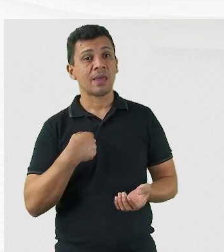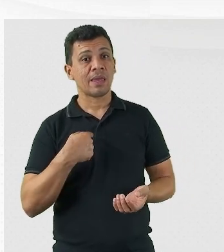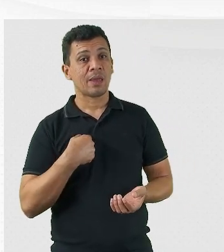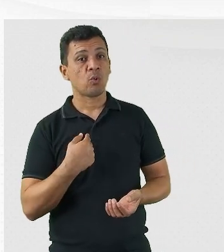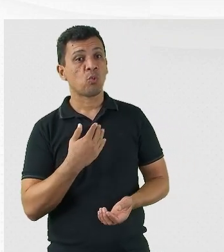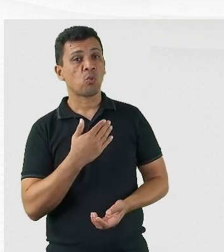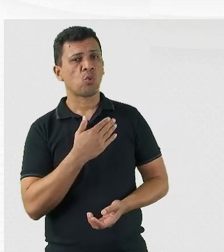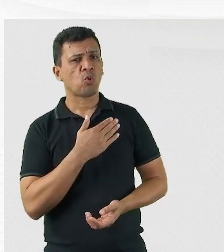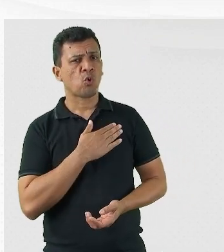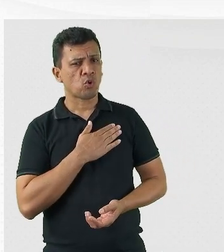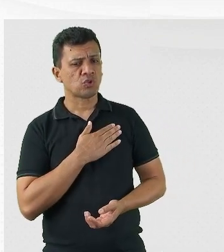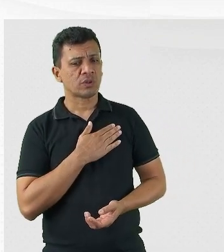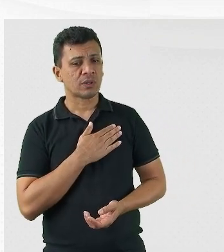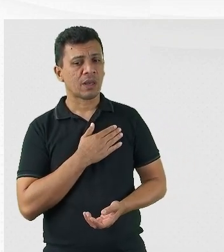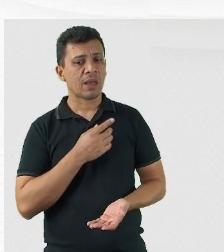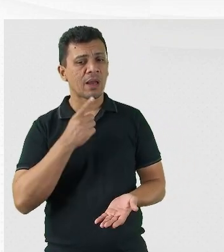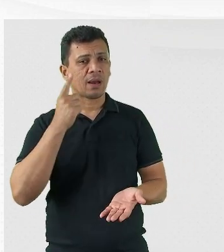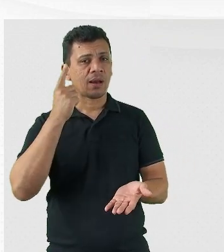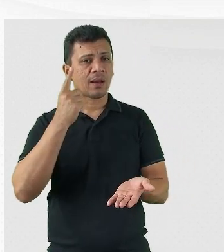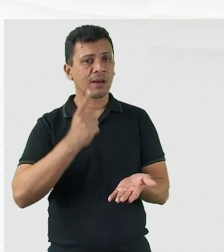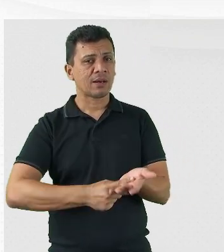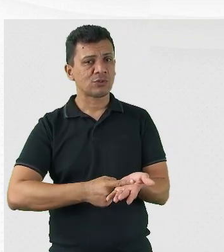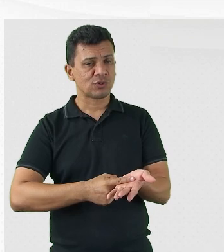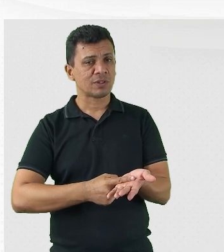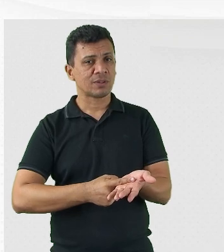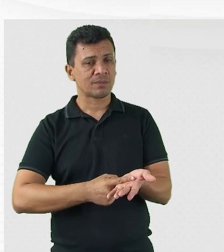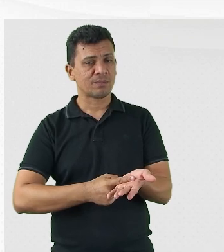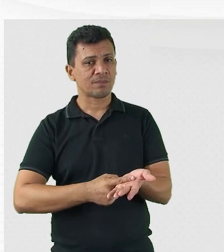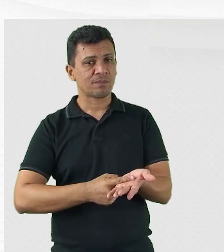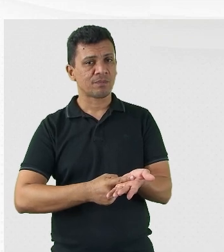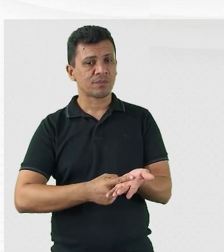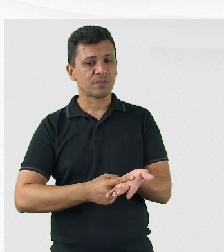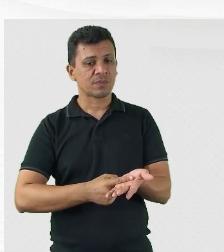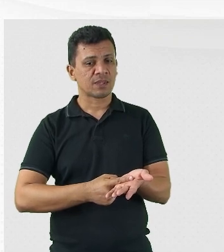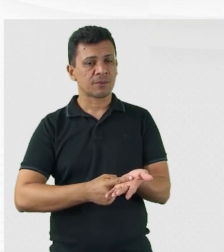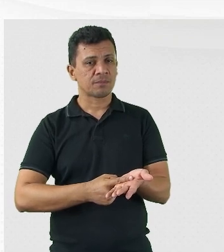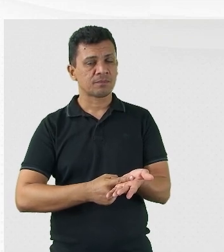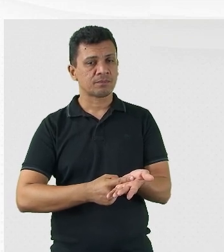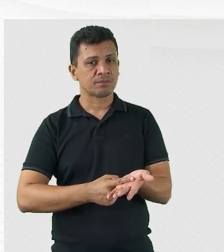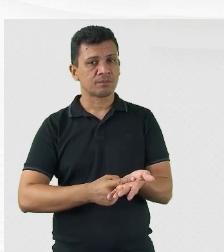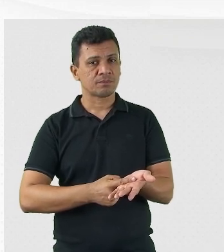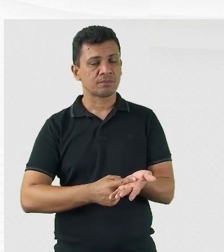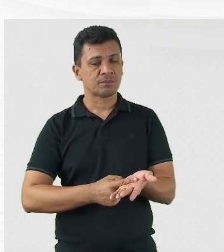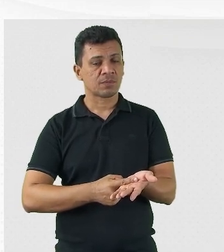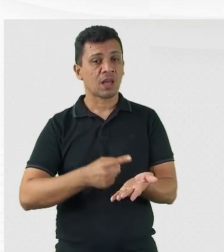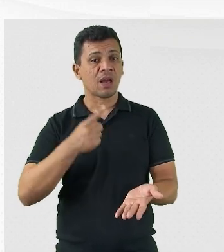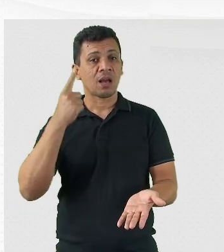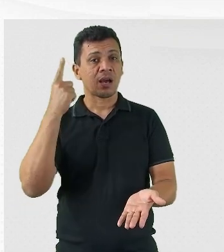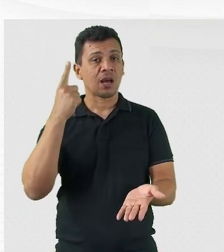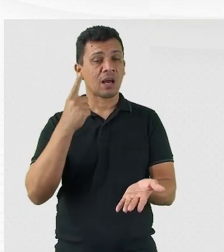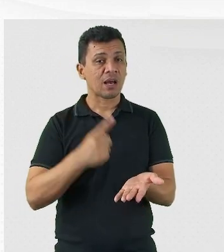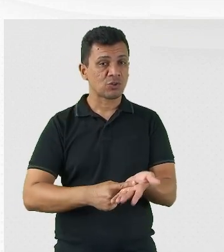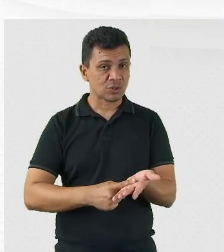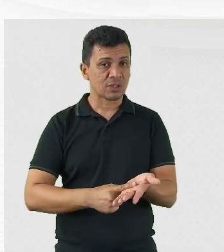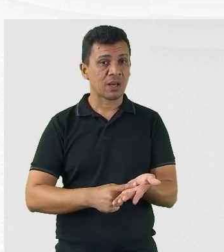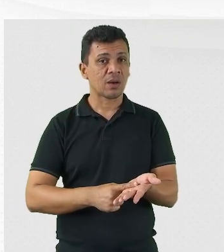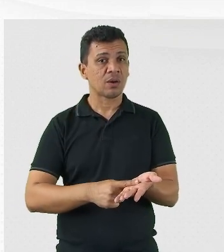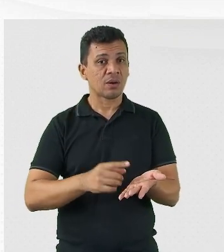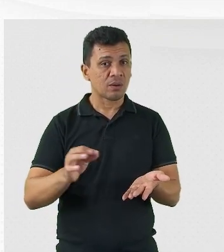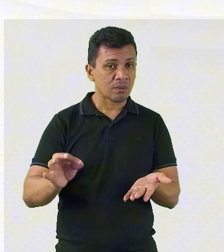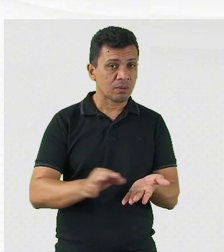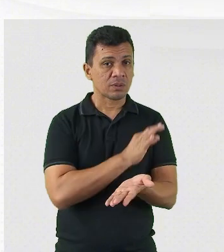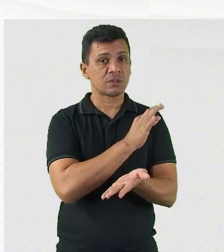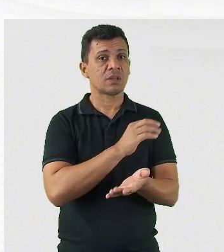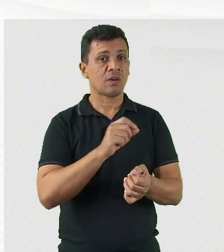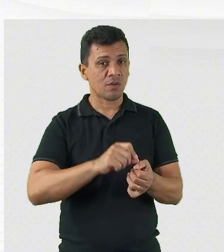schedule, agendar. Ou, no caso, schedule a reservation, agendar uma reserva ou fazer